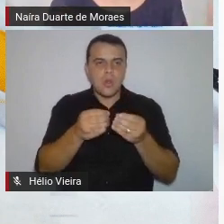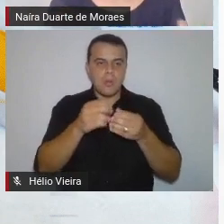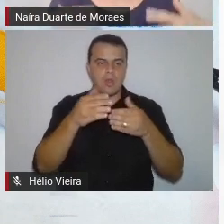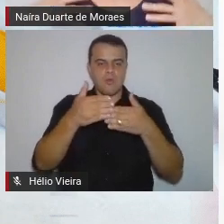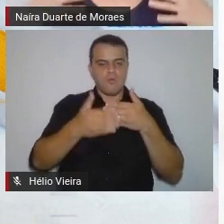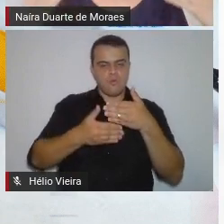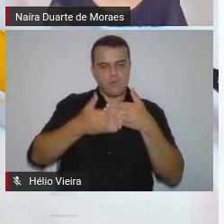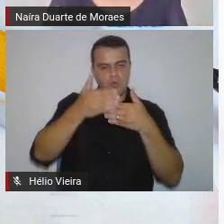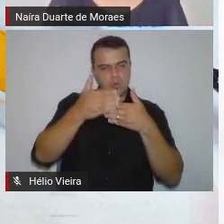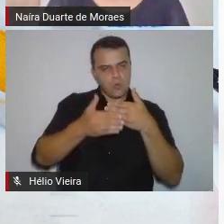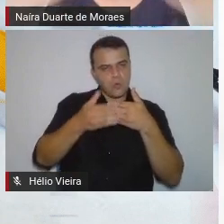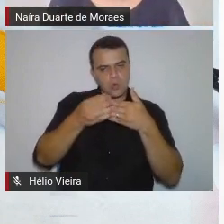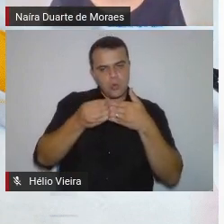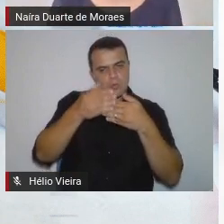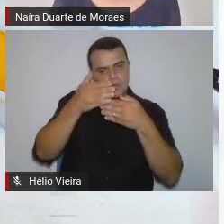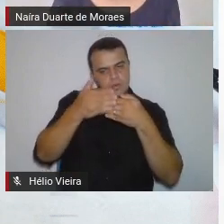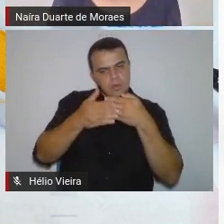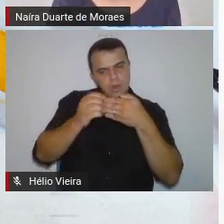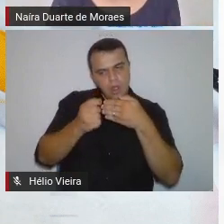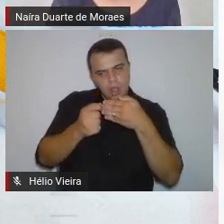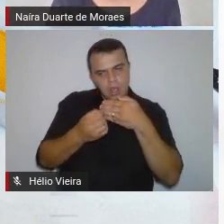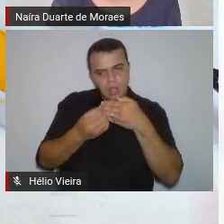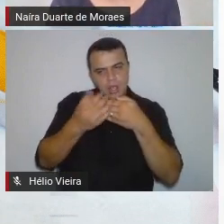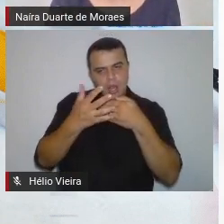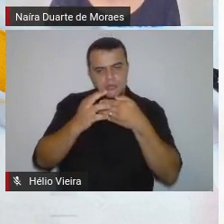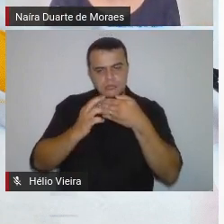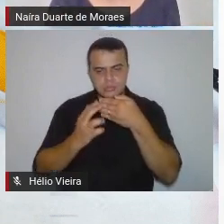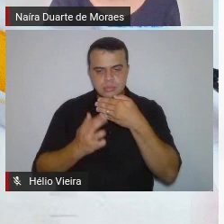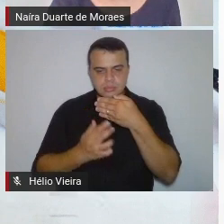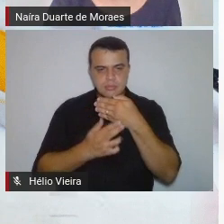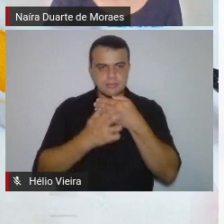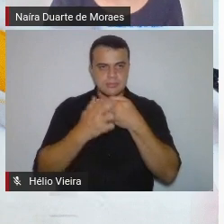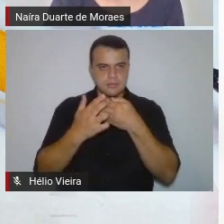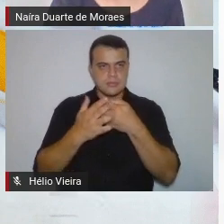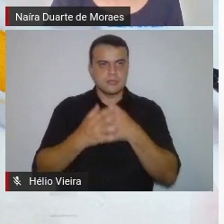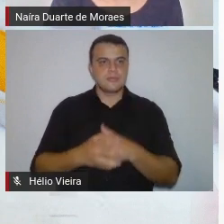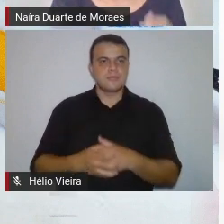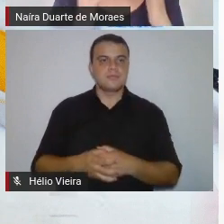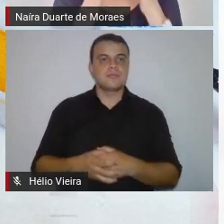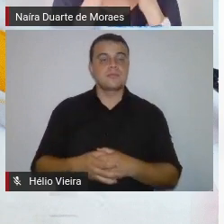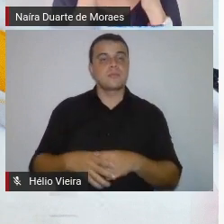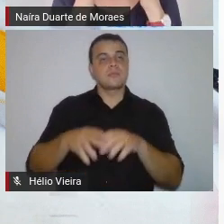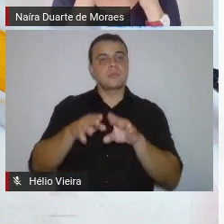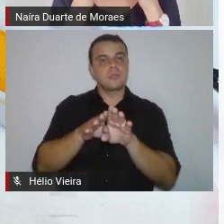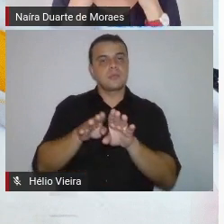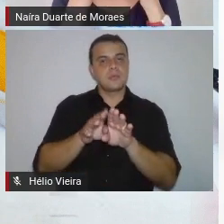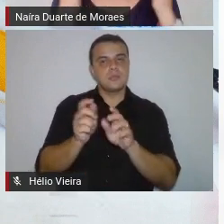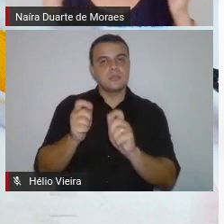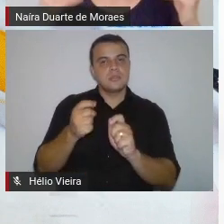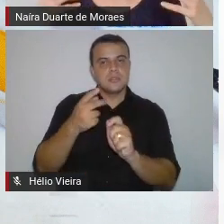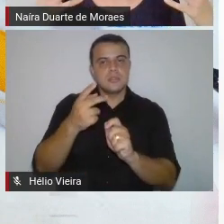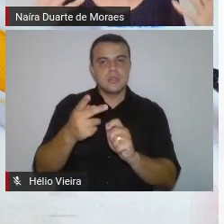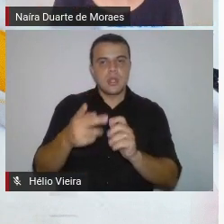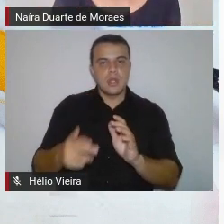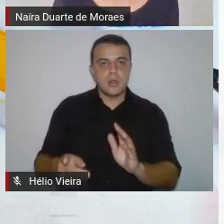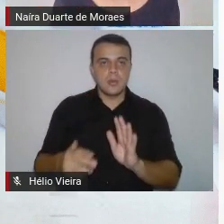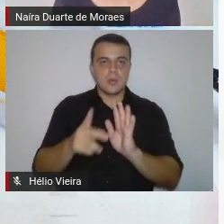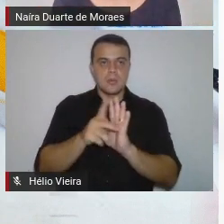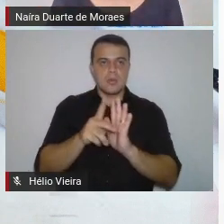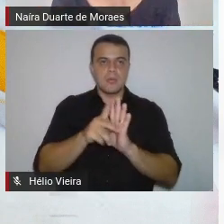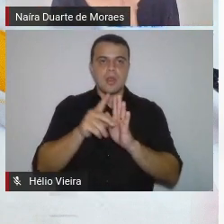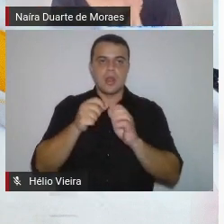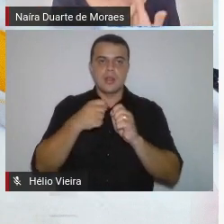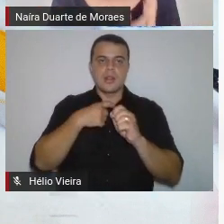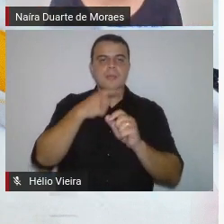e como é que a gente faz esse fundo para criar outras composições. E depois nós trabalhamos justamente a composição em grade